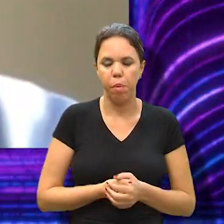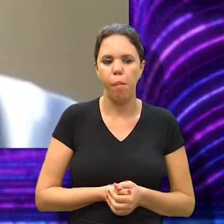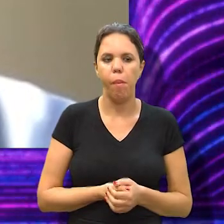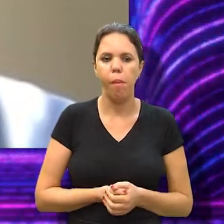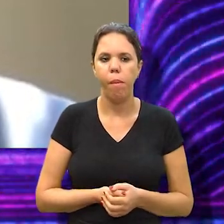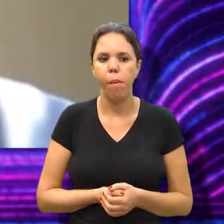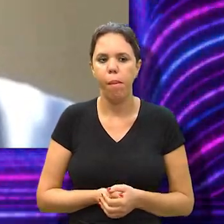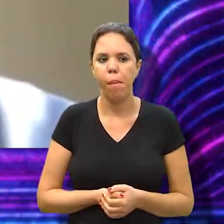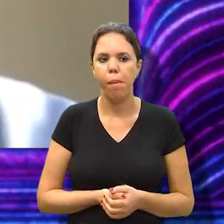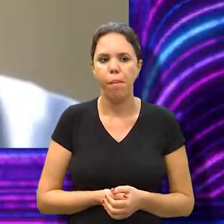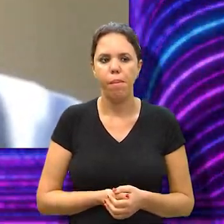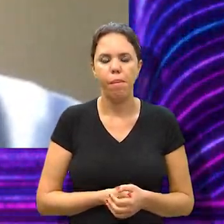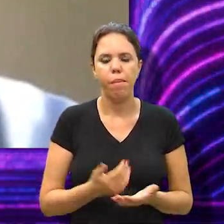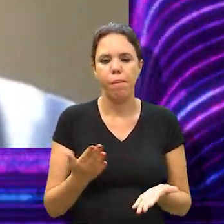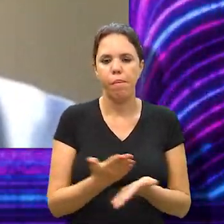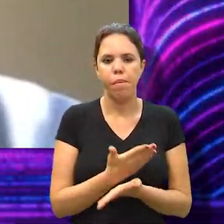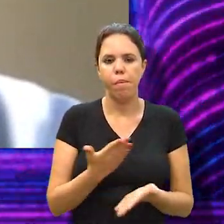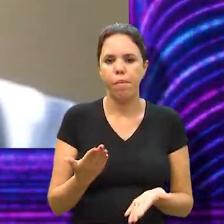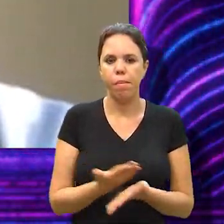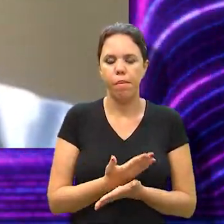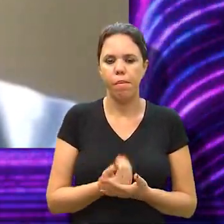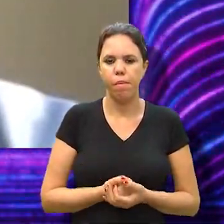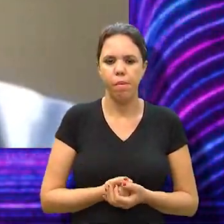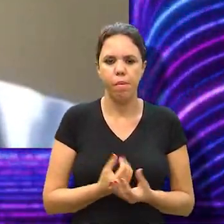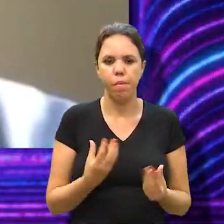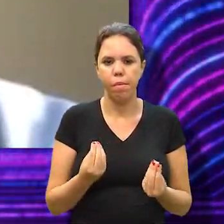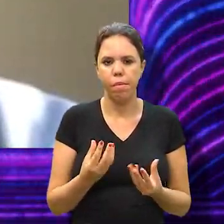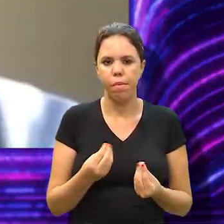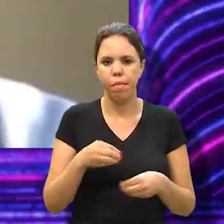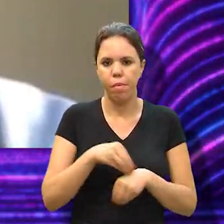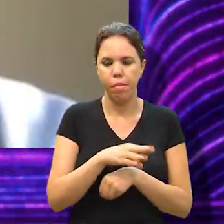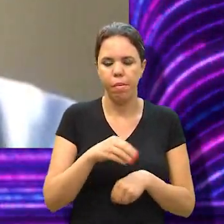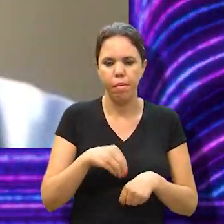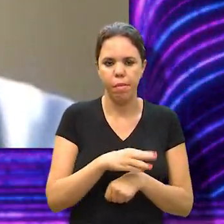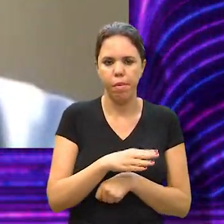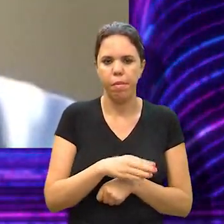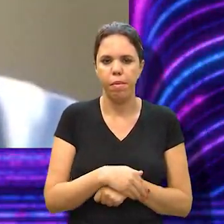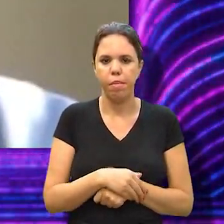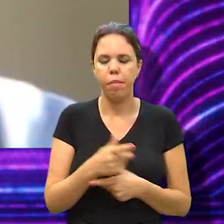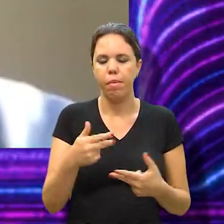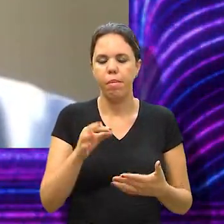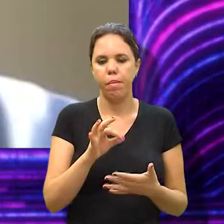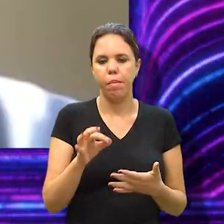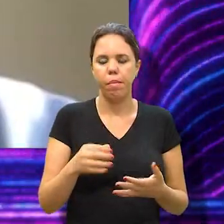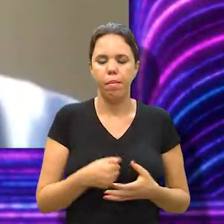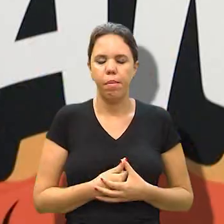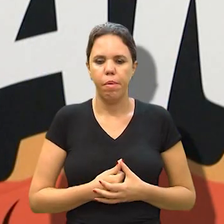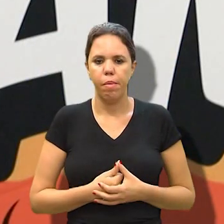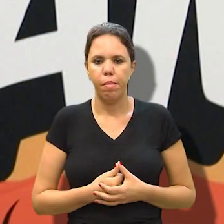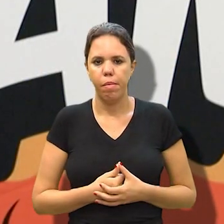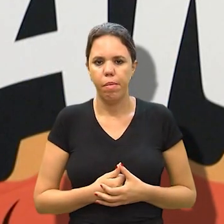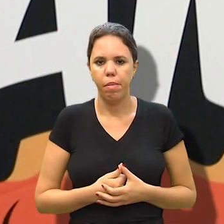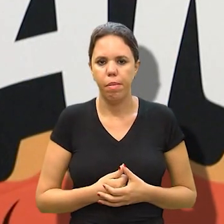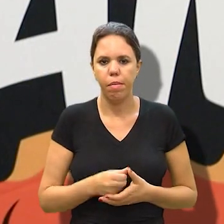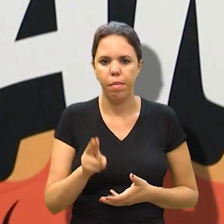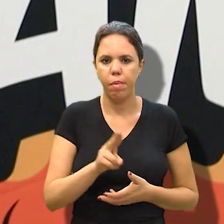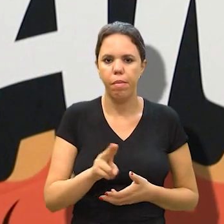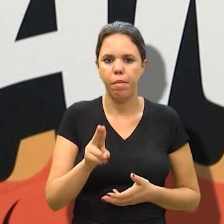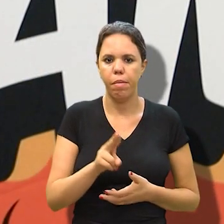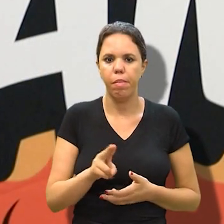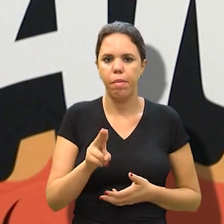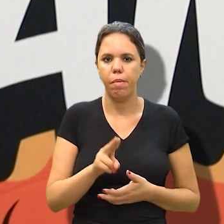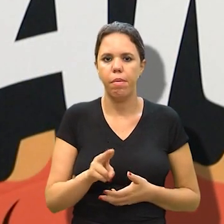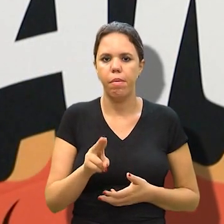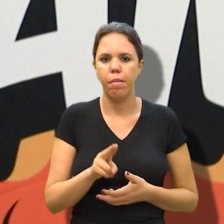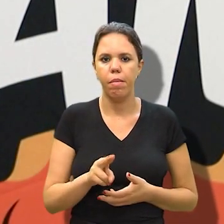Então, assim, o livro, ele traz muito esses elementos, né? Então você usa